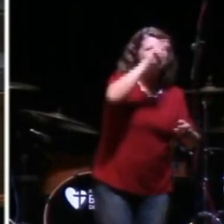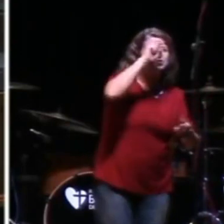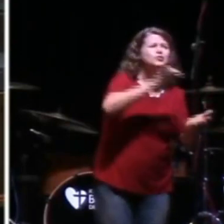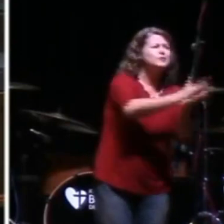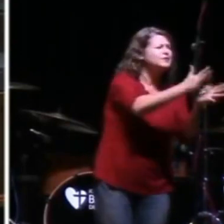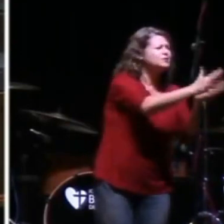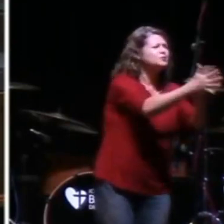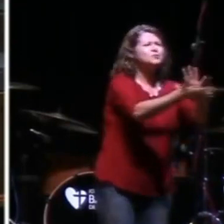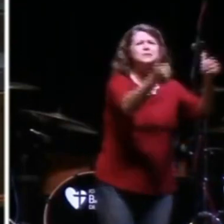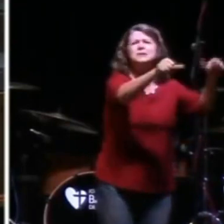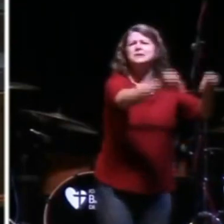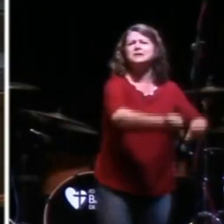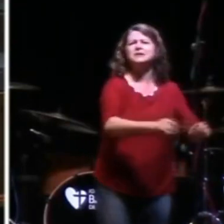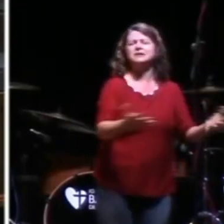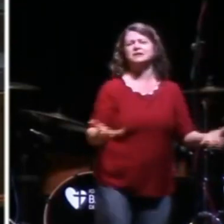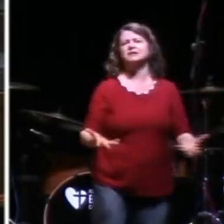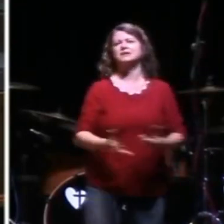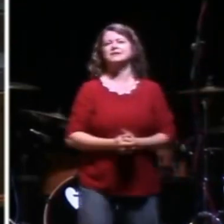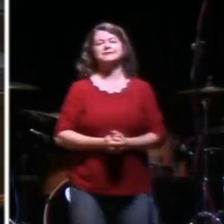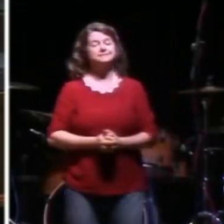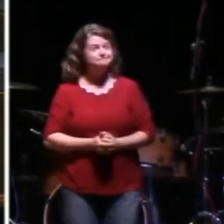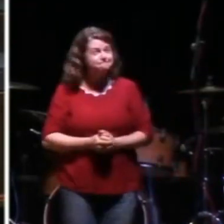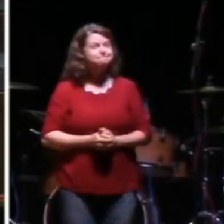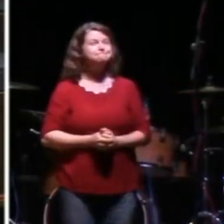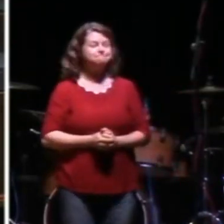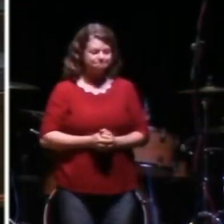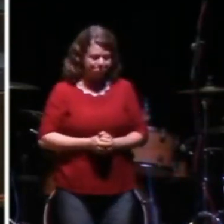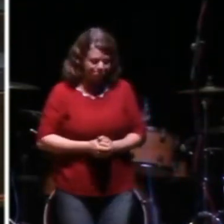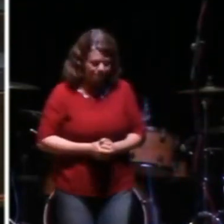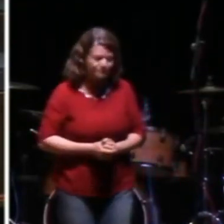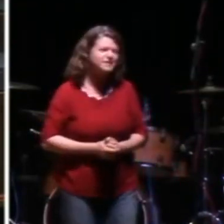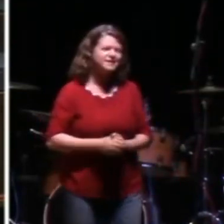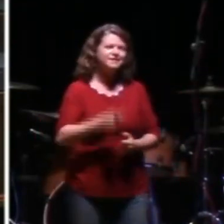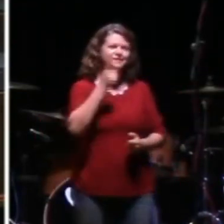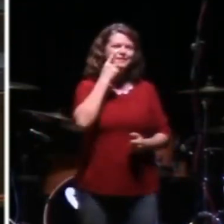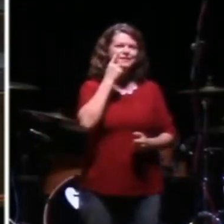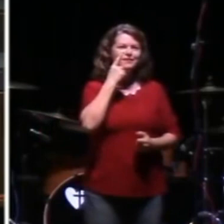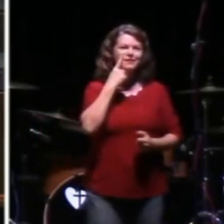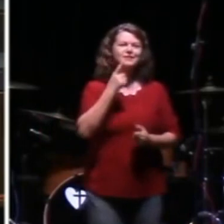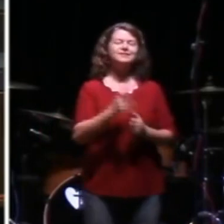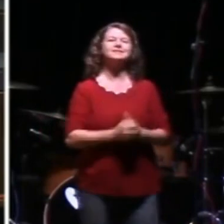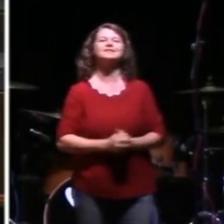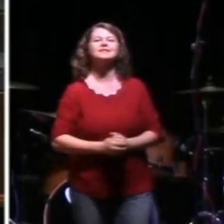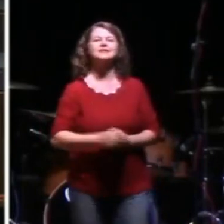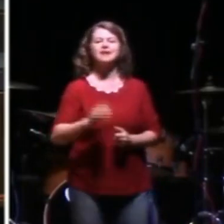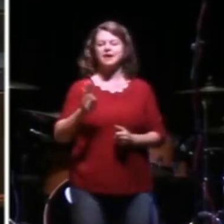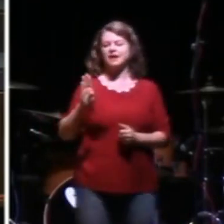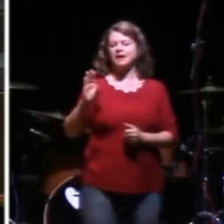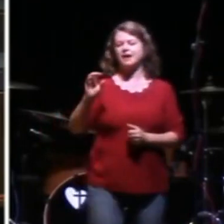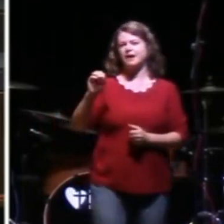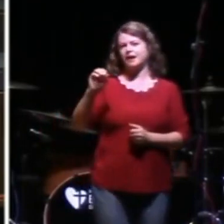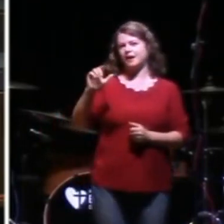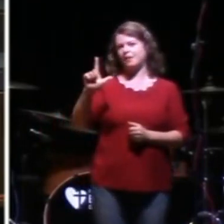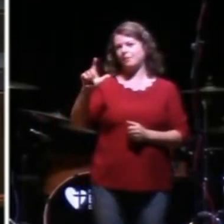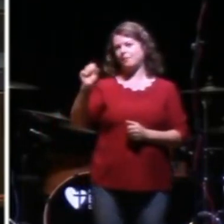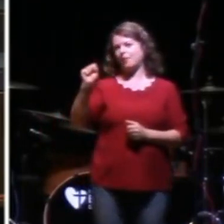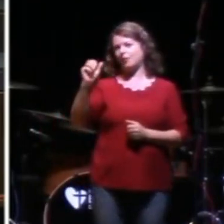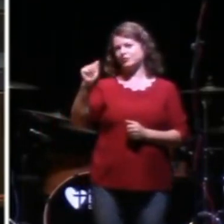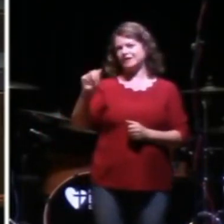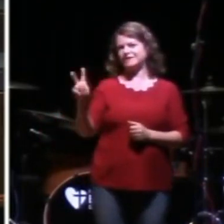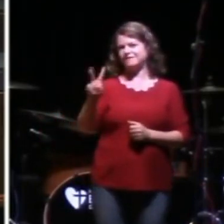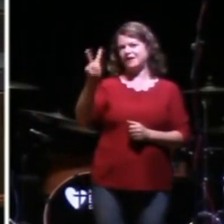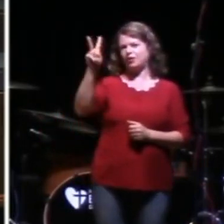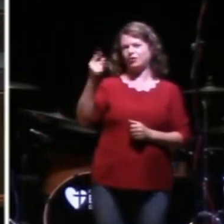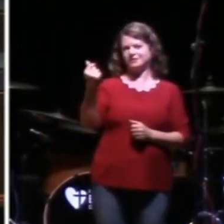nós tínhamos nós temos hoje na bolsa de valores são paulo metade metade da riqueza